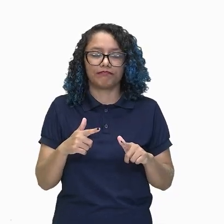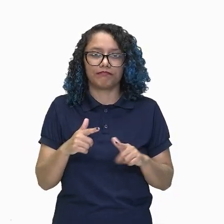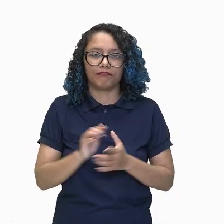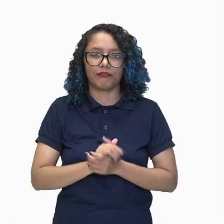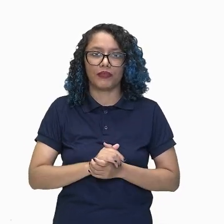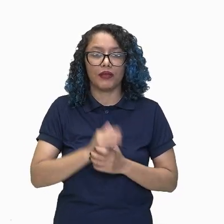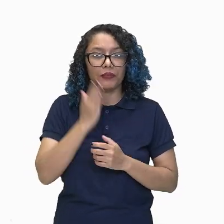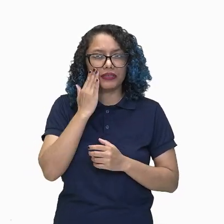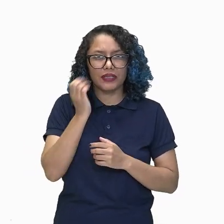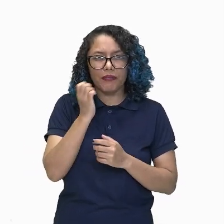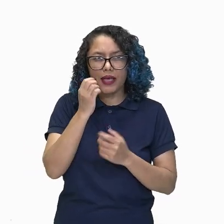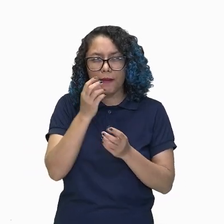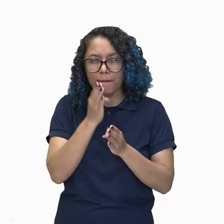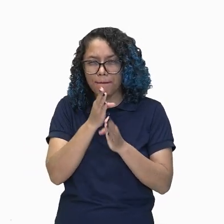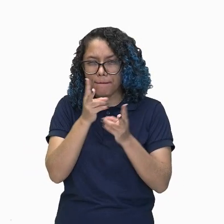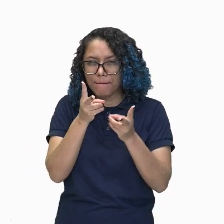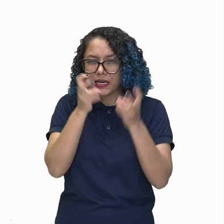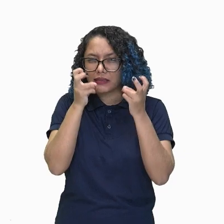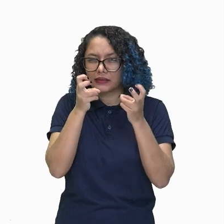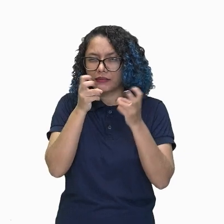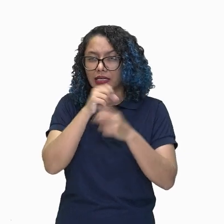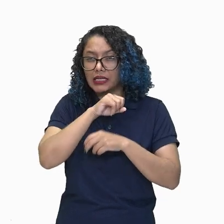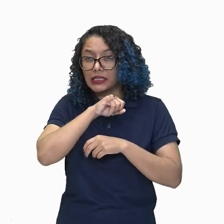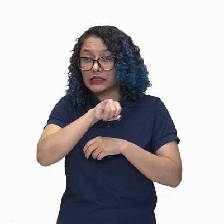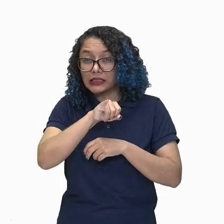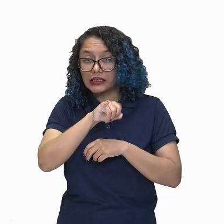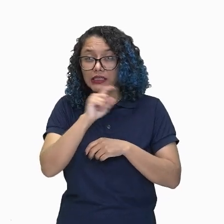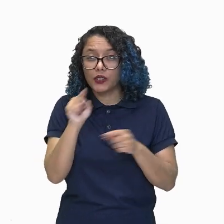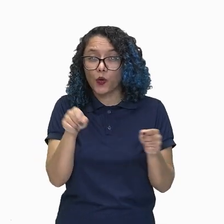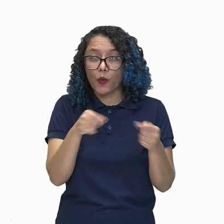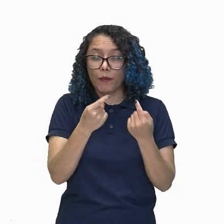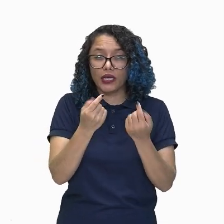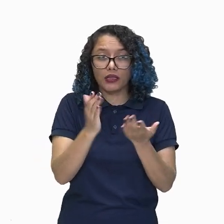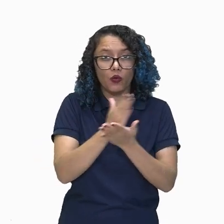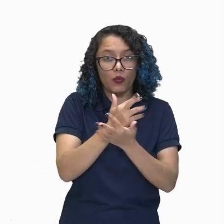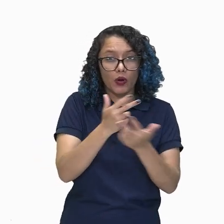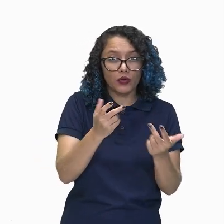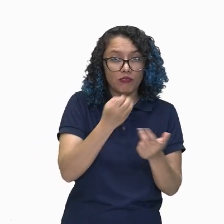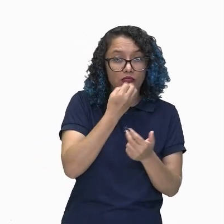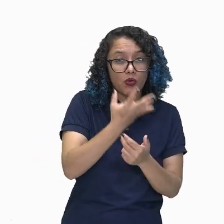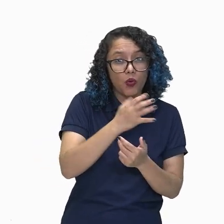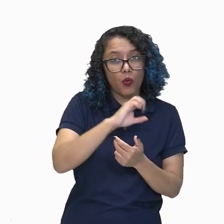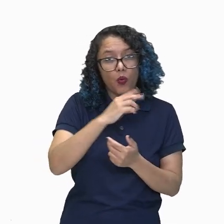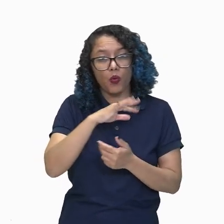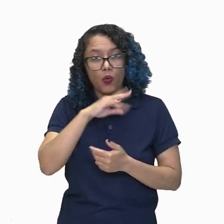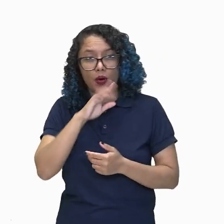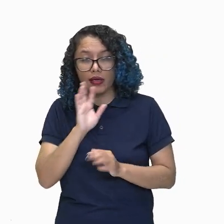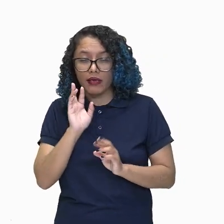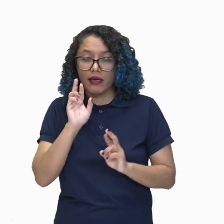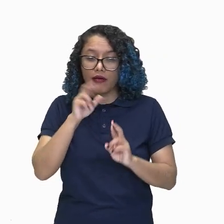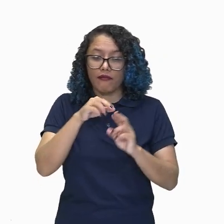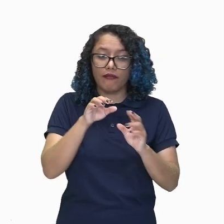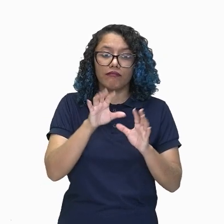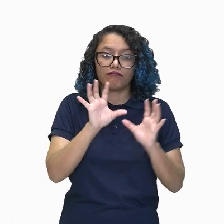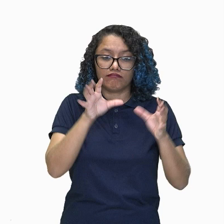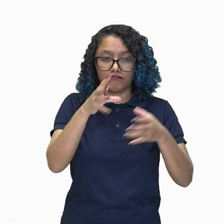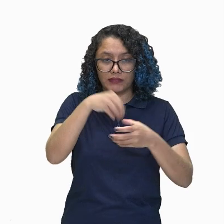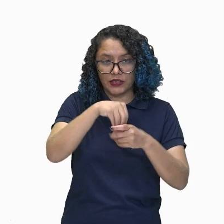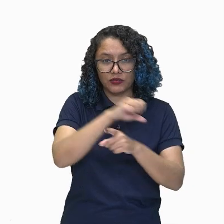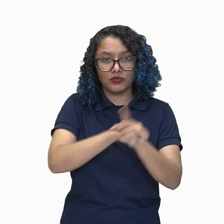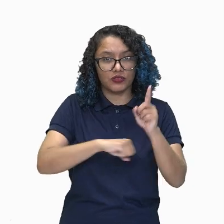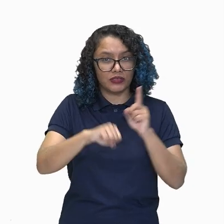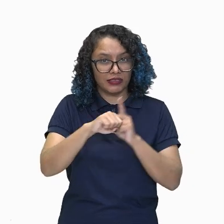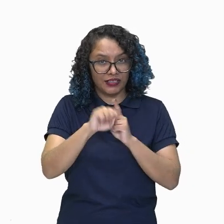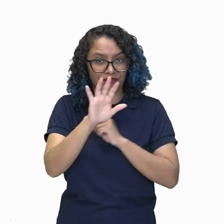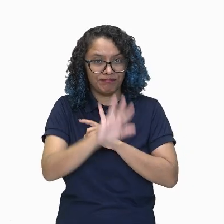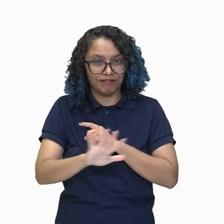sabermos identificar, né, se é algo bom ou se é algo ruim para a sociedade como um todo. Então, a propaganda tem